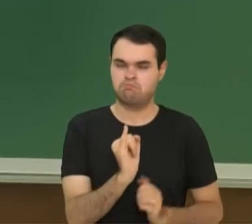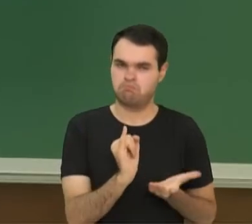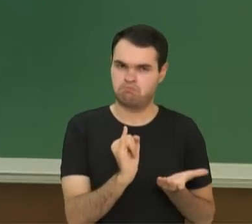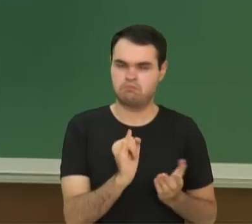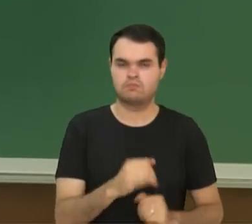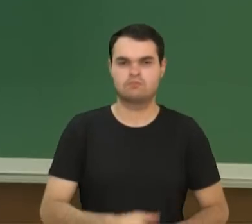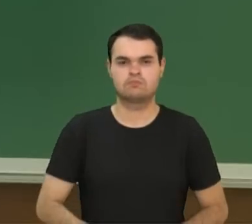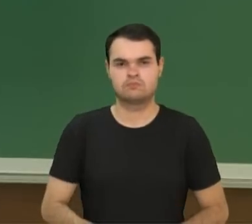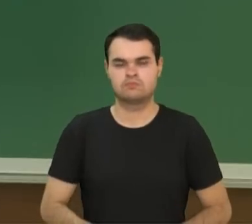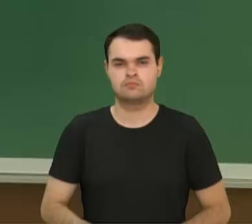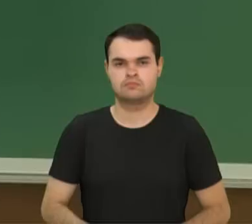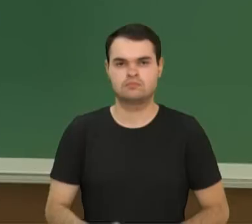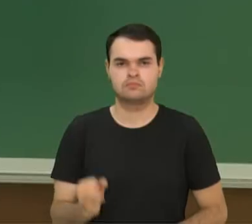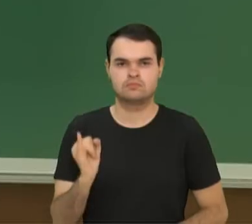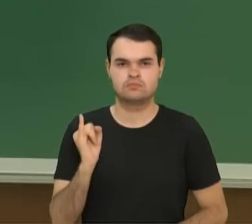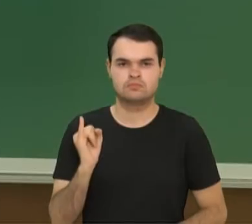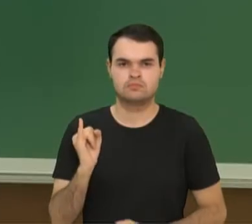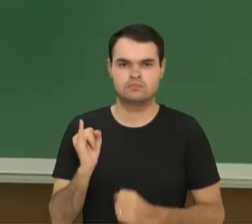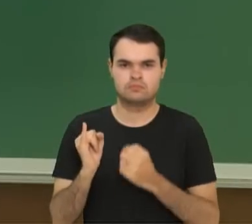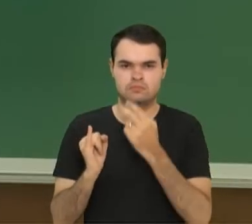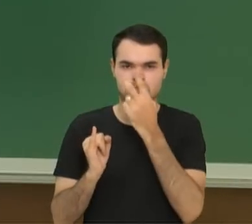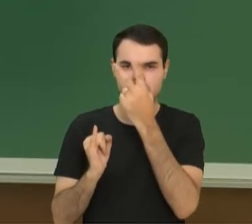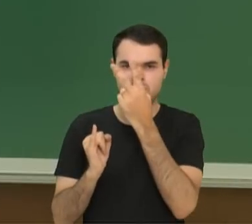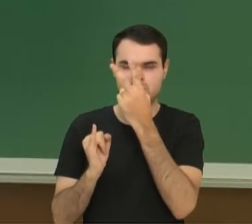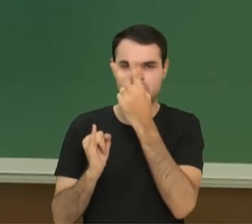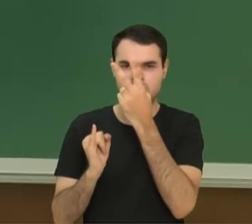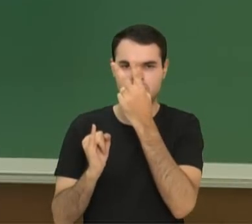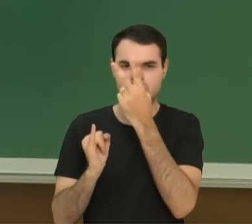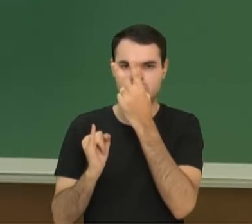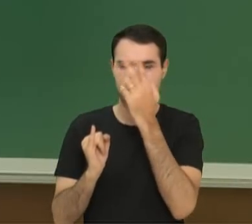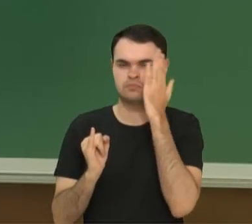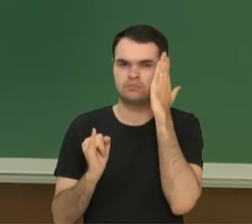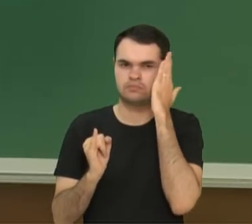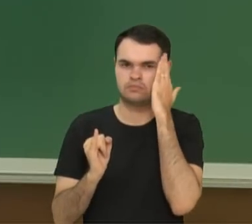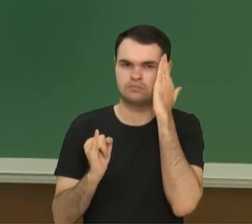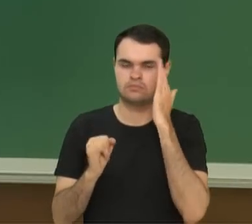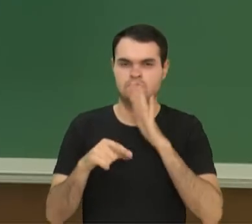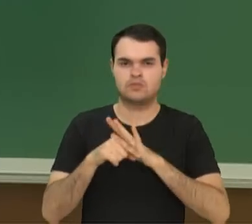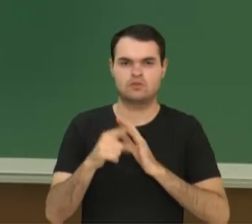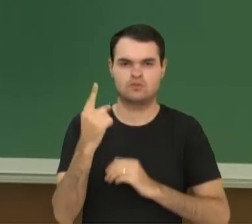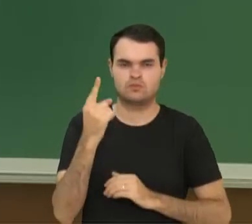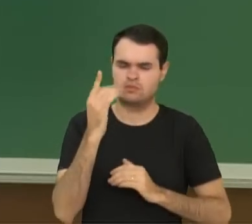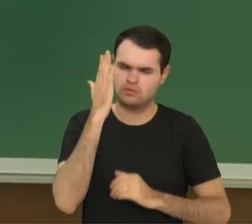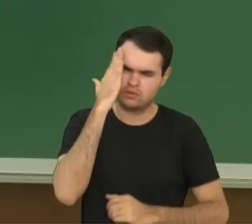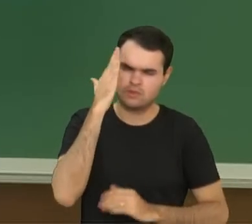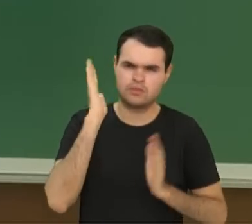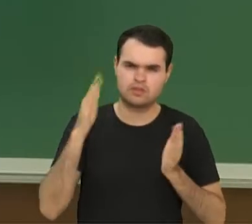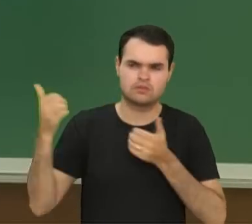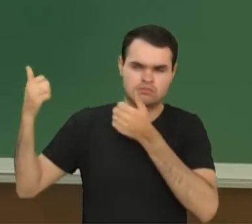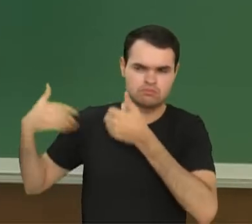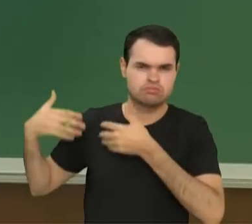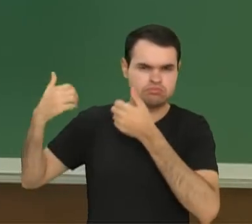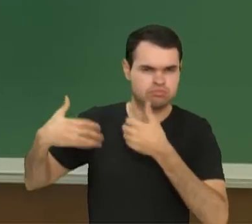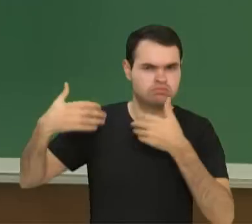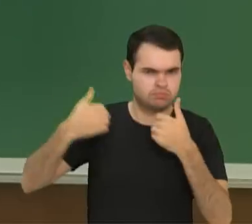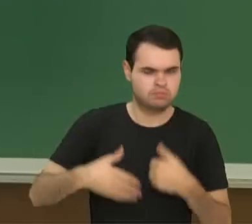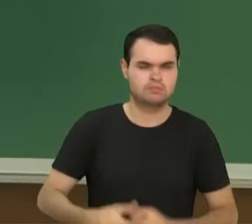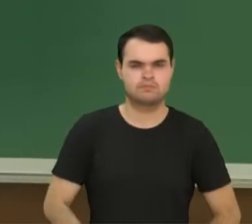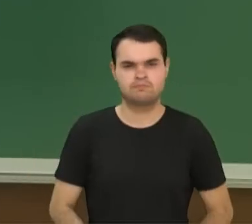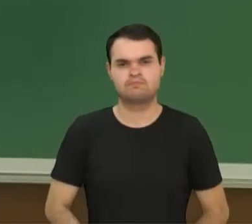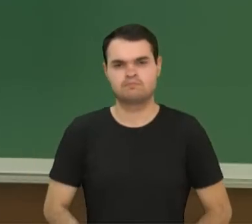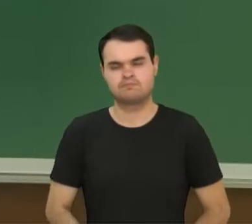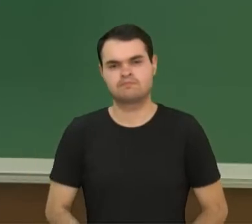i. I elevado ao quadrado, a gente já sabe que é menos 1. Já há várias aulas a gente anda trabalhando sobre